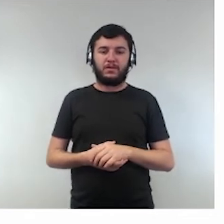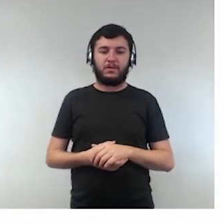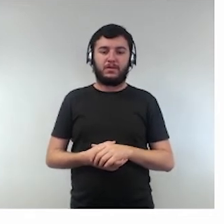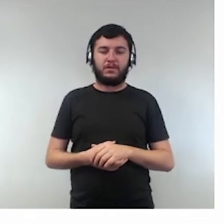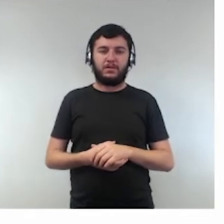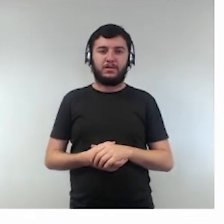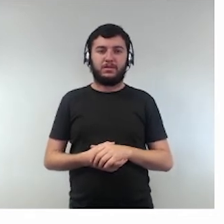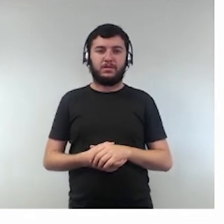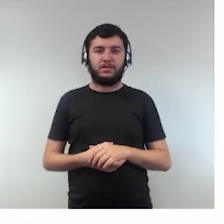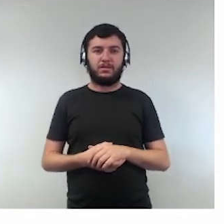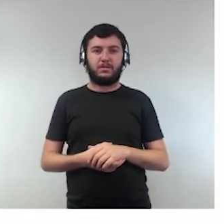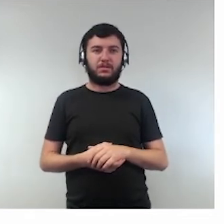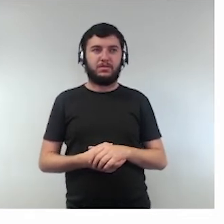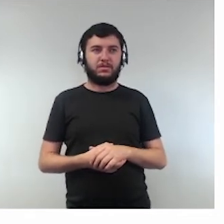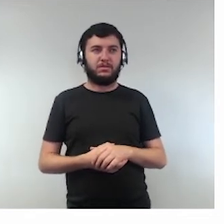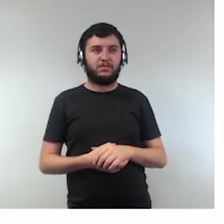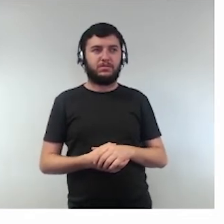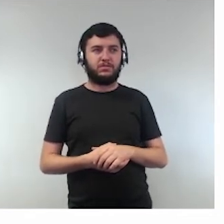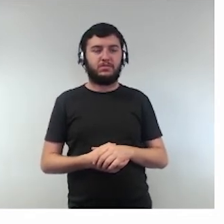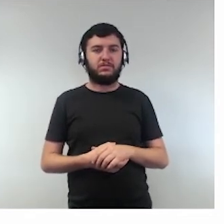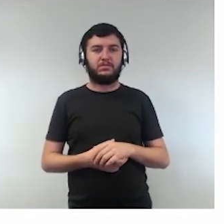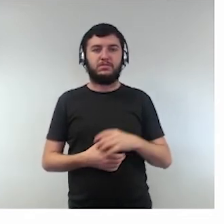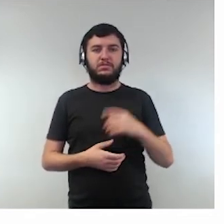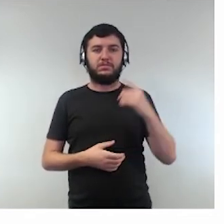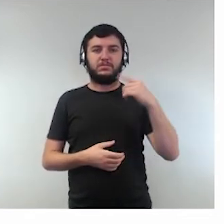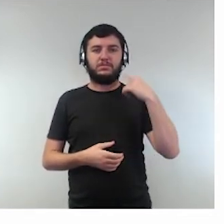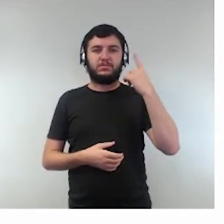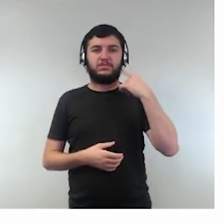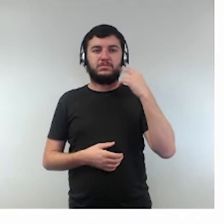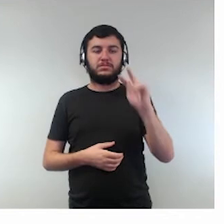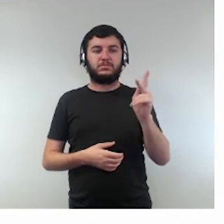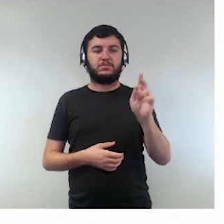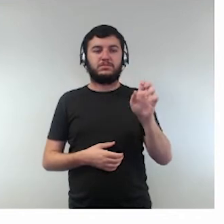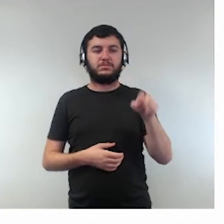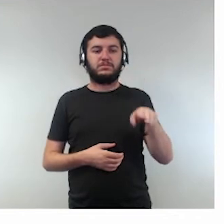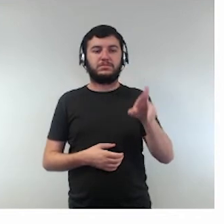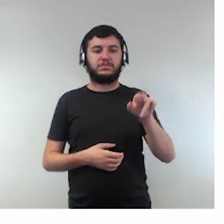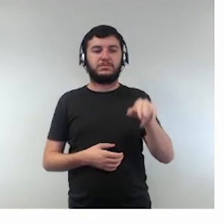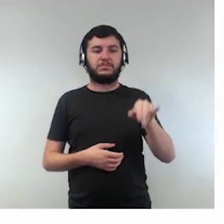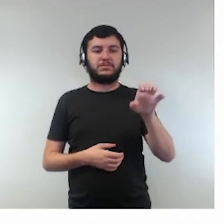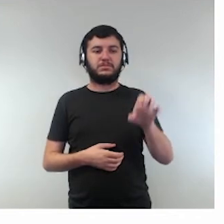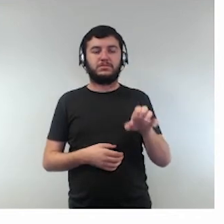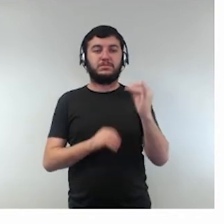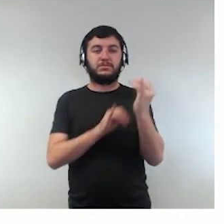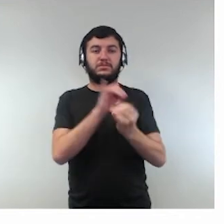Doutor Henrique, continua com problema de conexão.